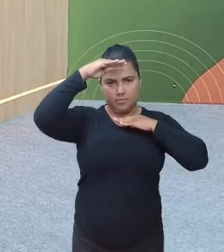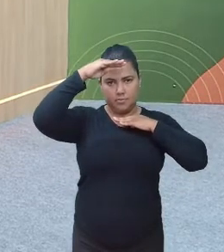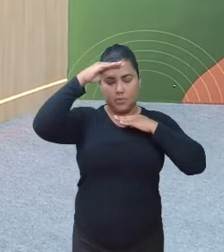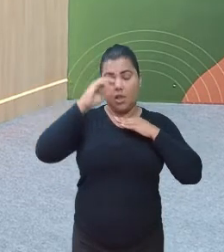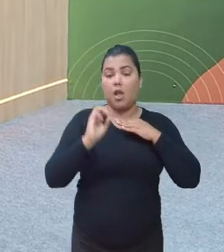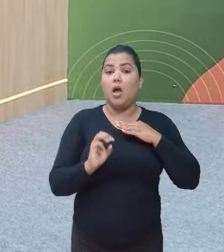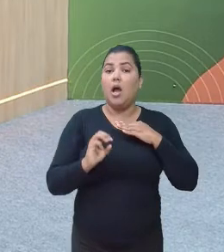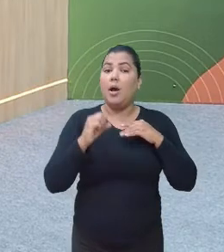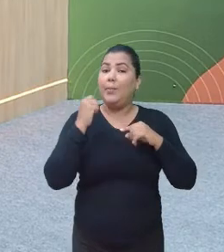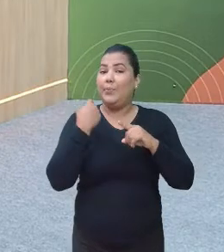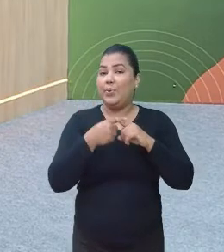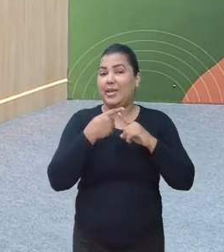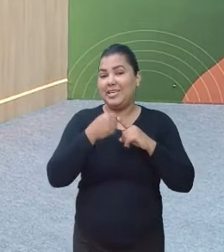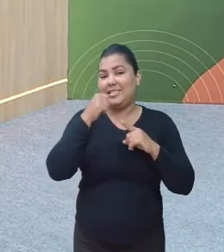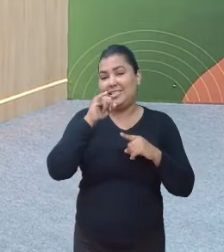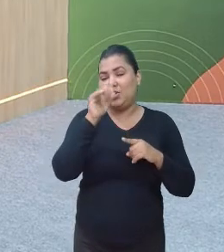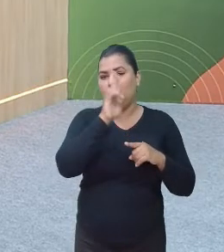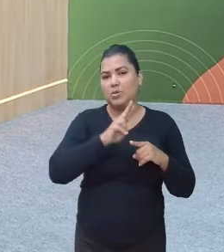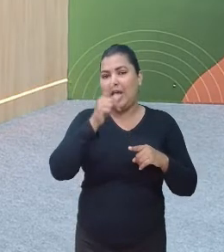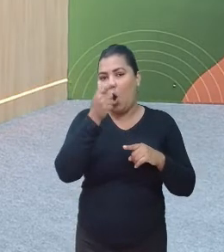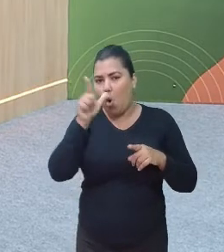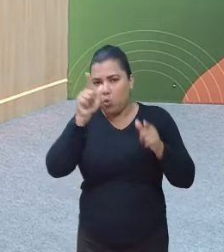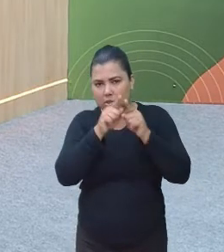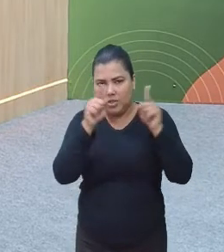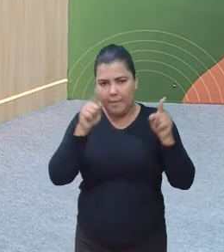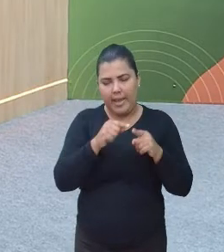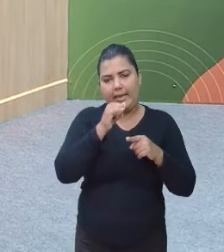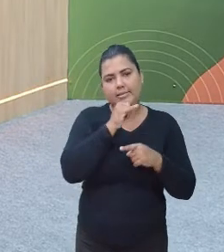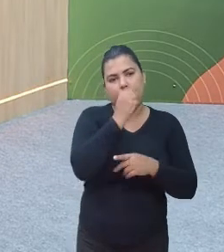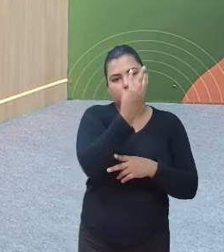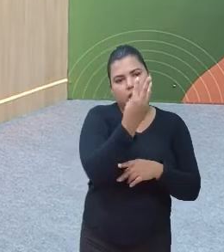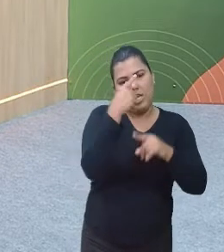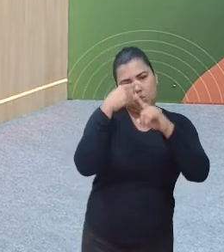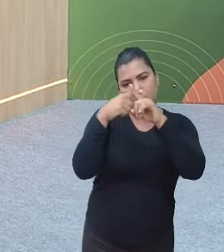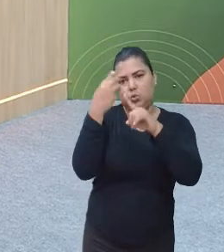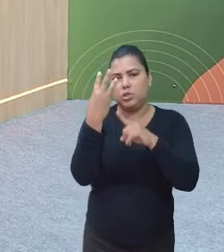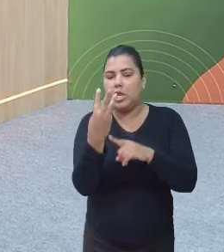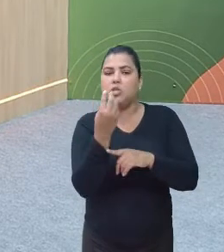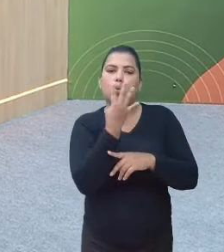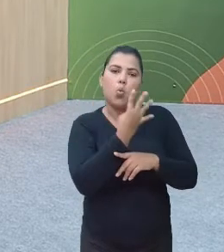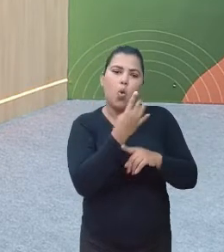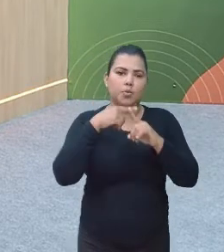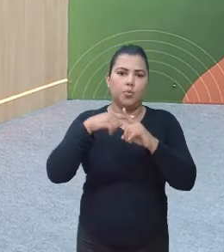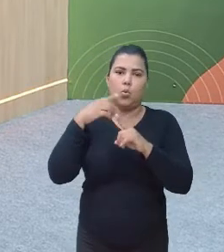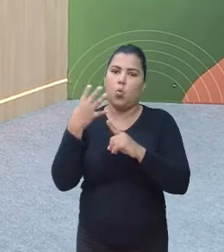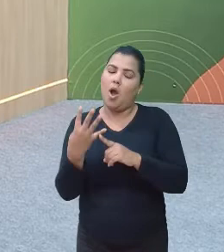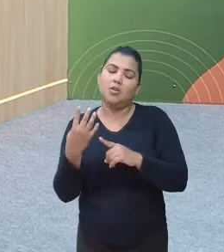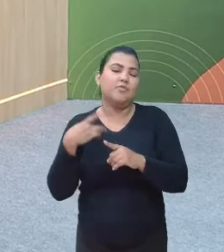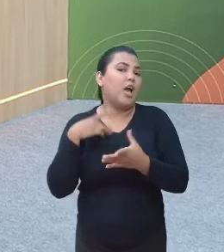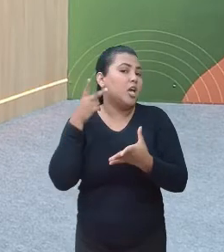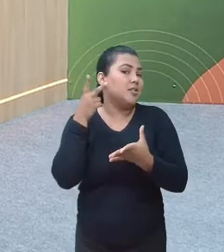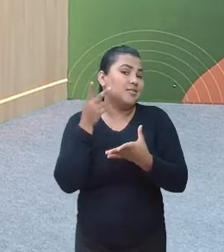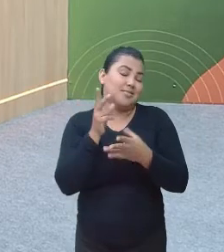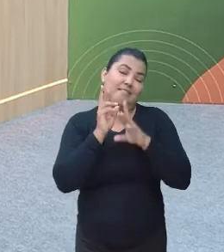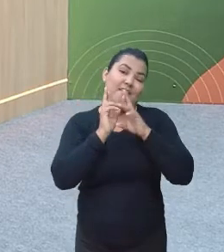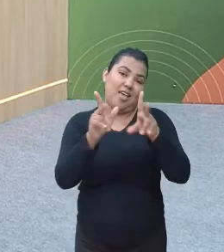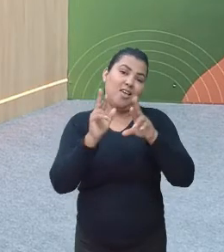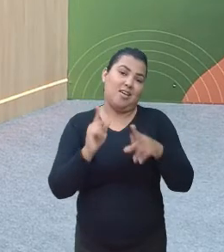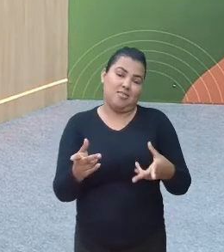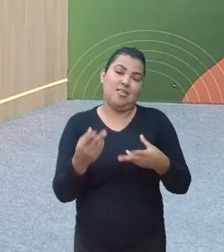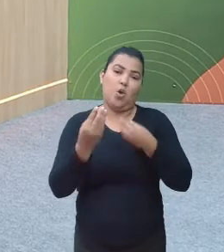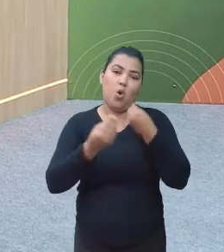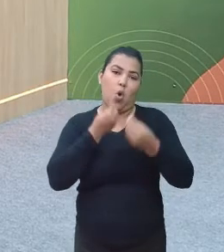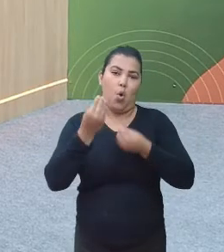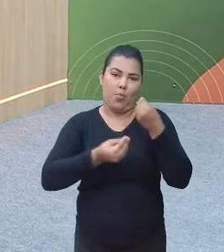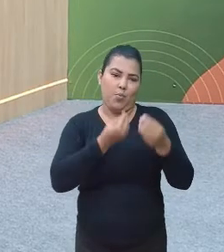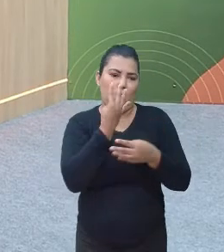3x3 ou 4x4, não vai ser preservado, tá certo? Então, como eu sugeri, tenta aí ver como é que ficaria seu